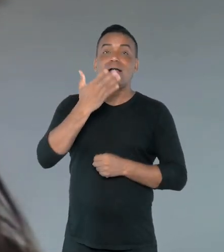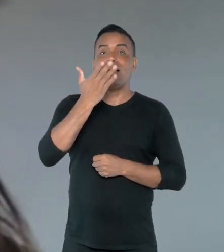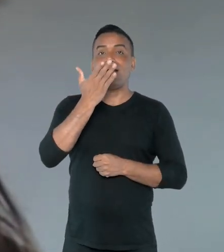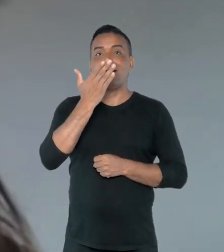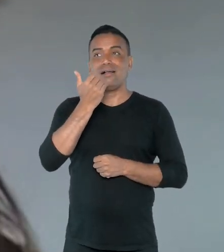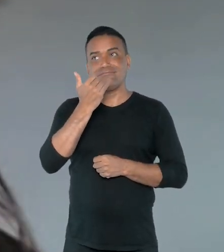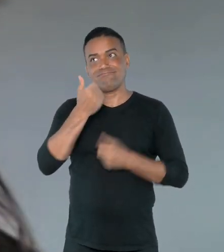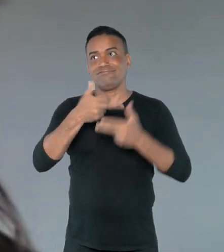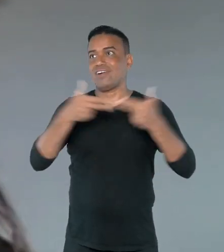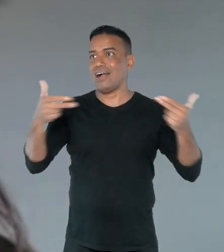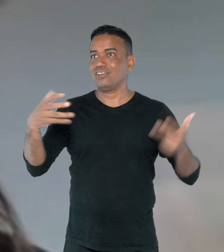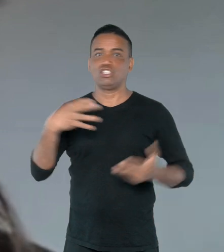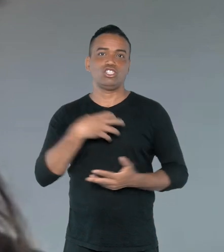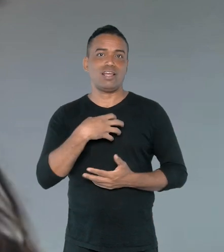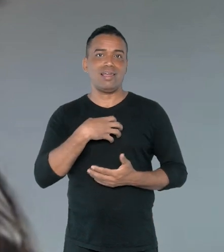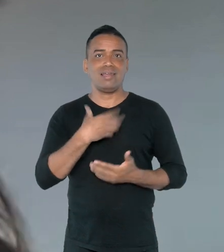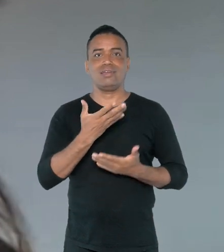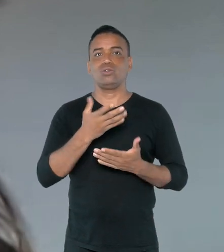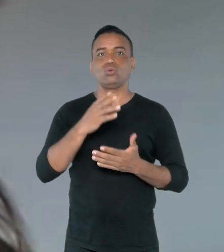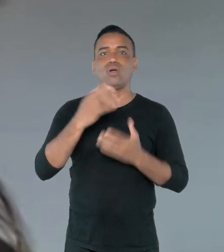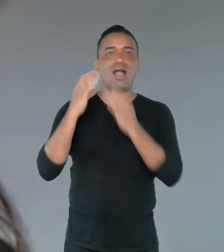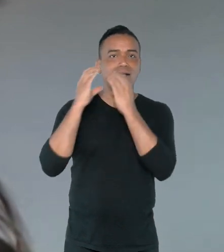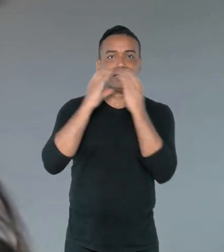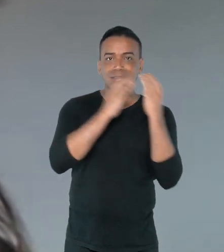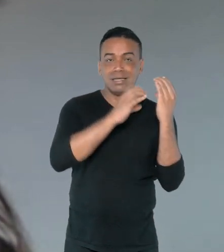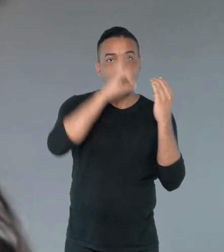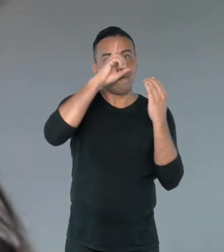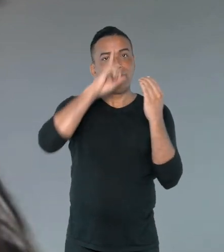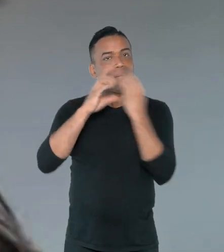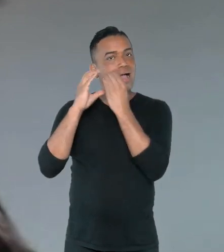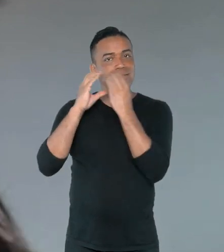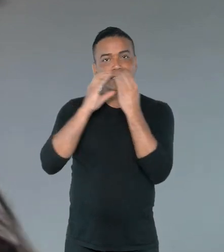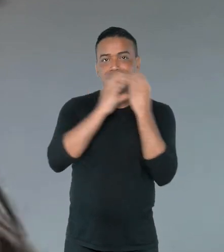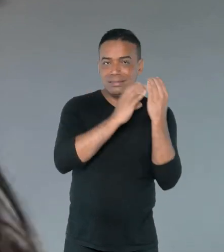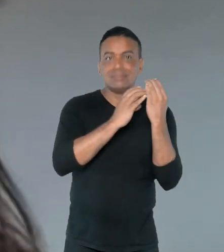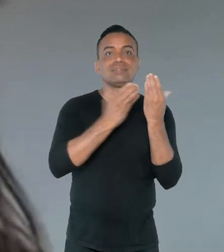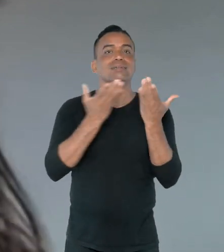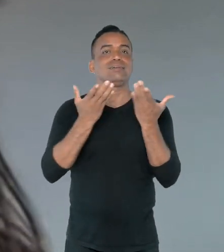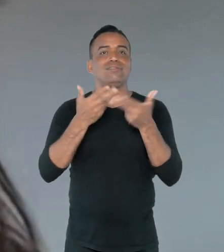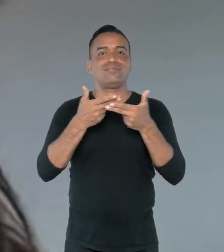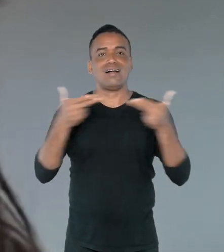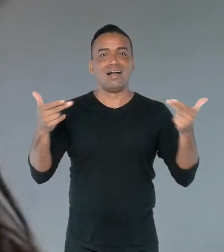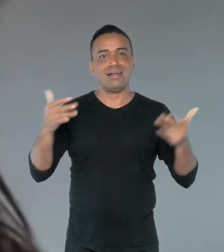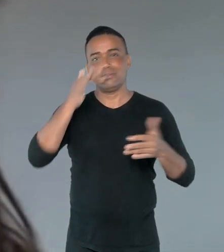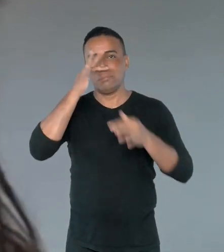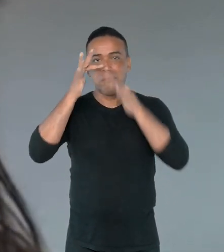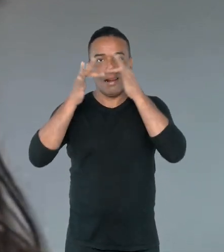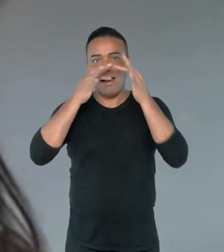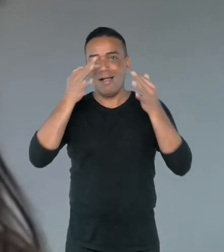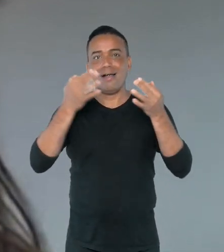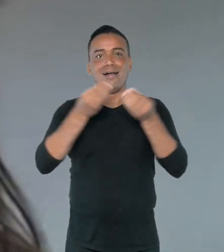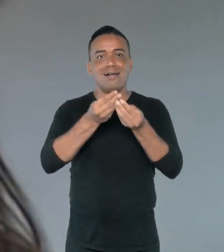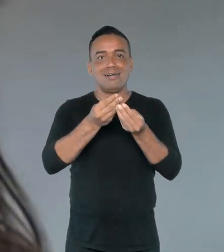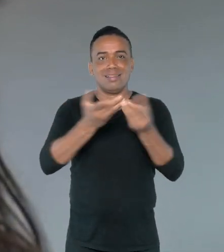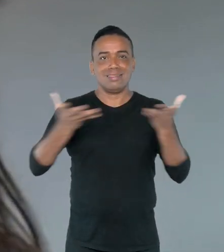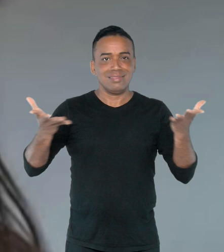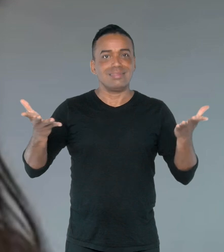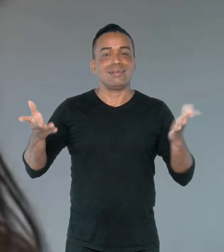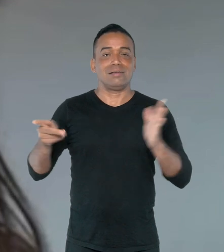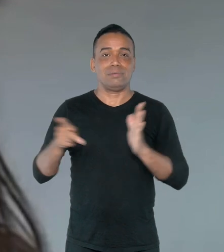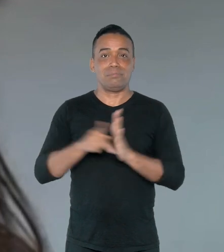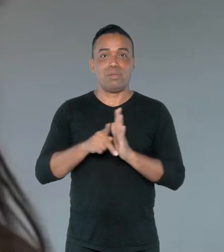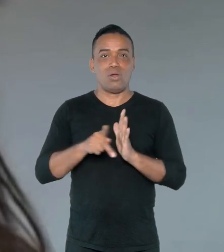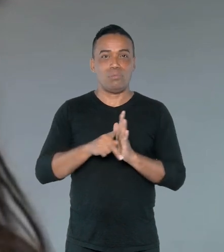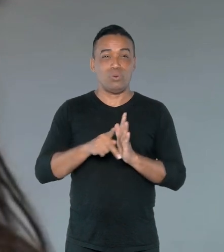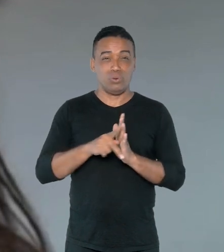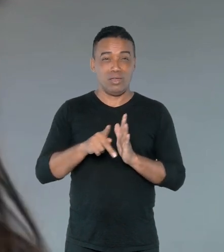mandioca de várias formas aqui, do milho, né? Várias plantinhas que hoje são consideradas as